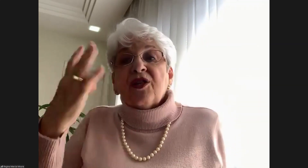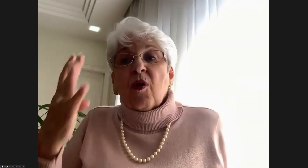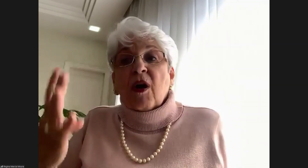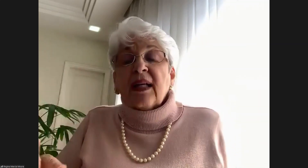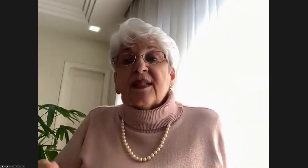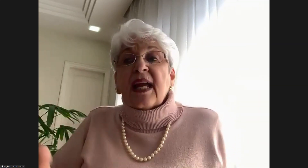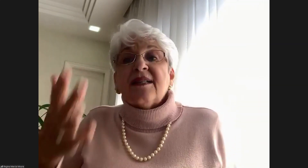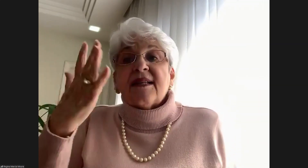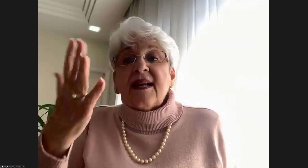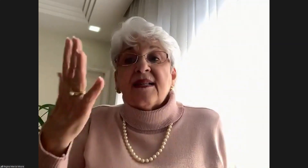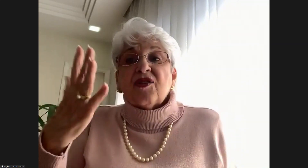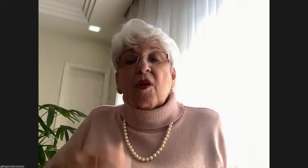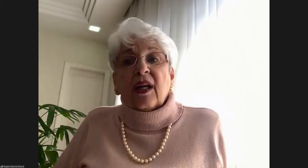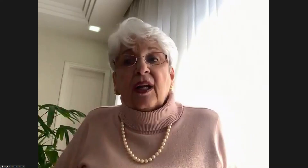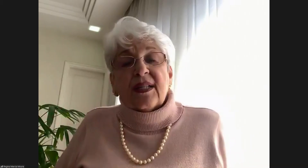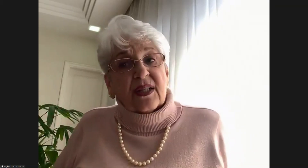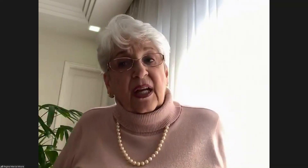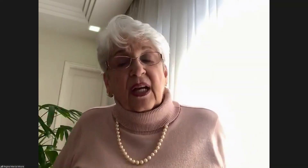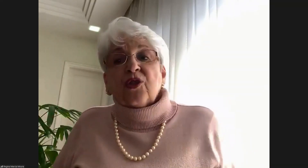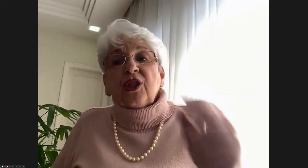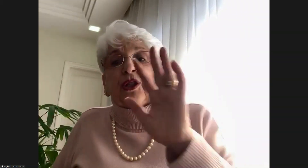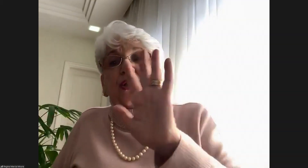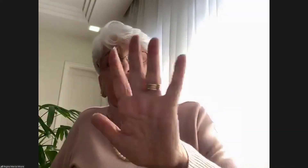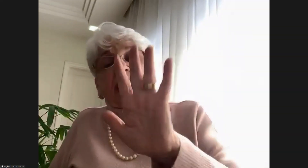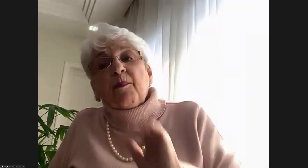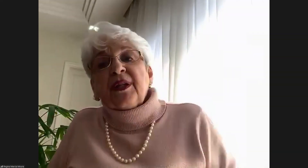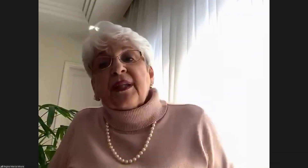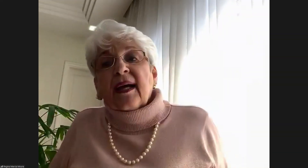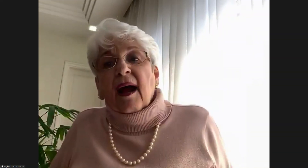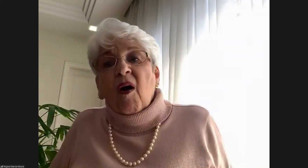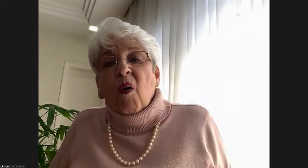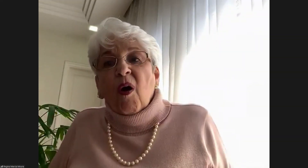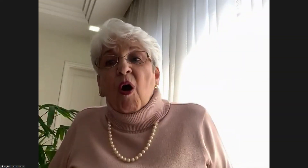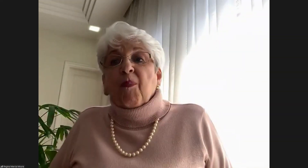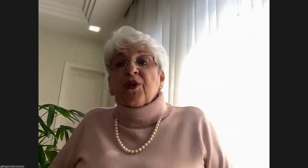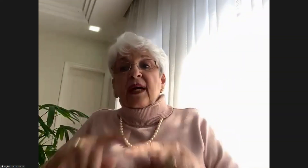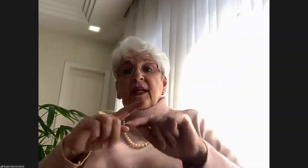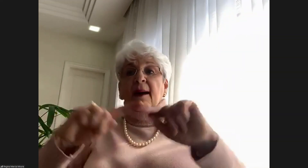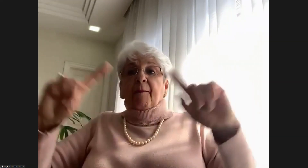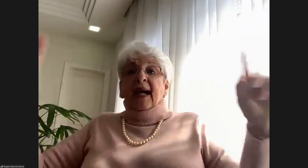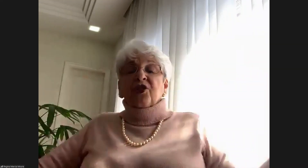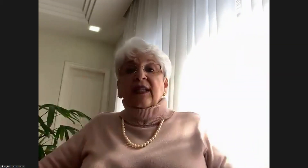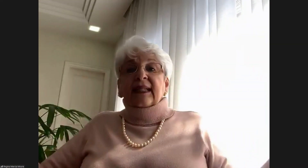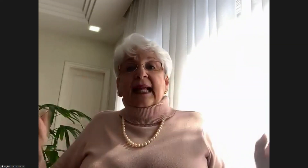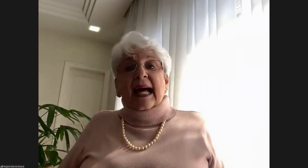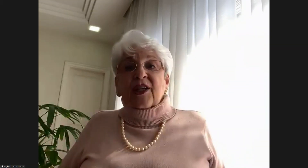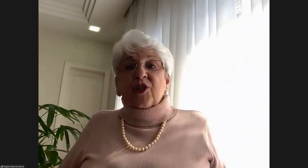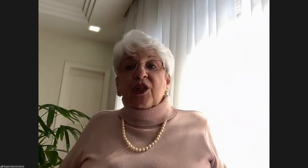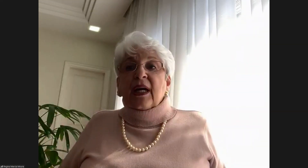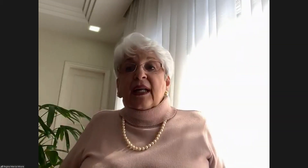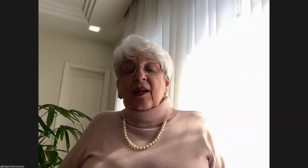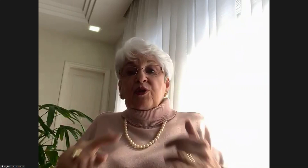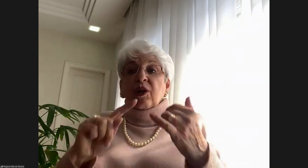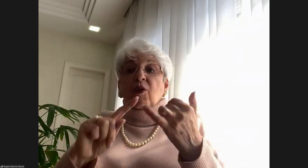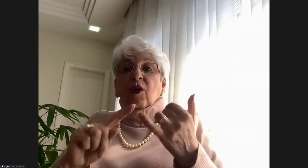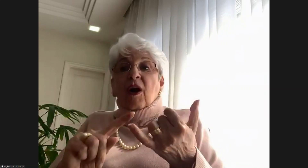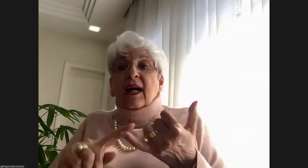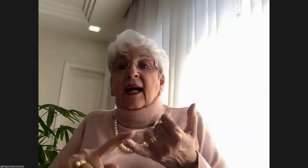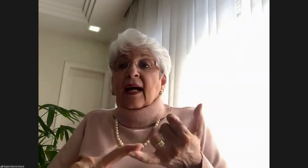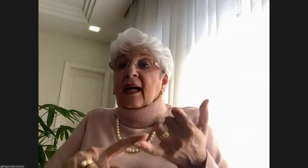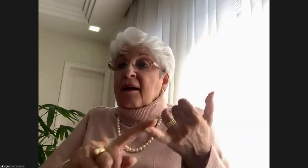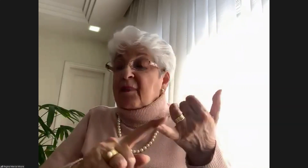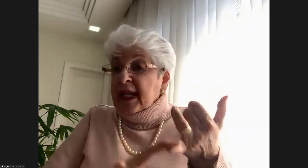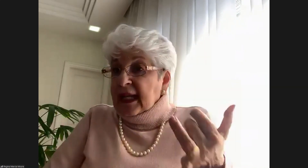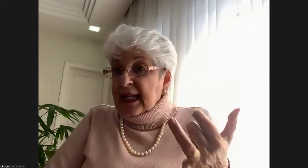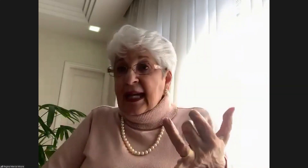tem escolas, tem 6 escolas de tempo integral. Por que na parte da tarde não se